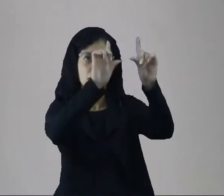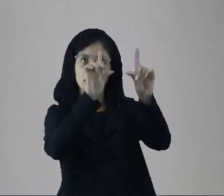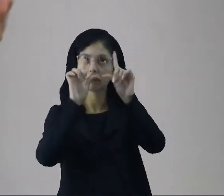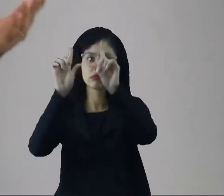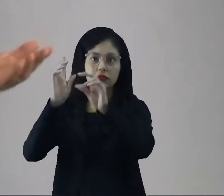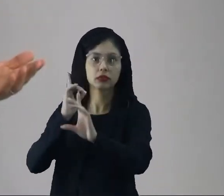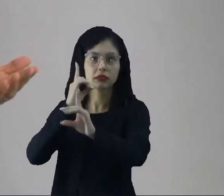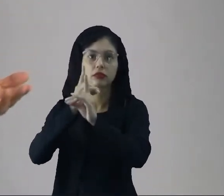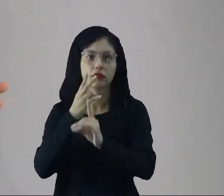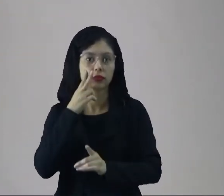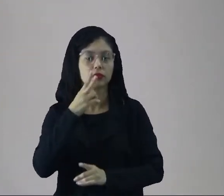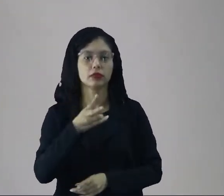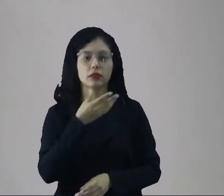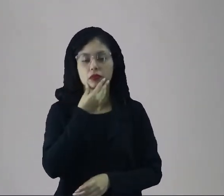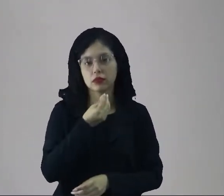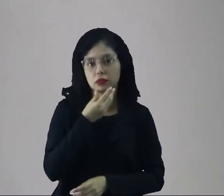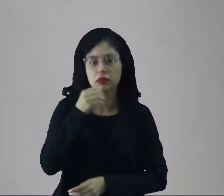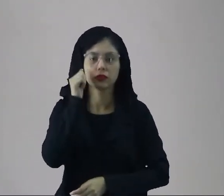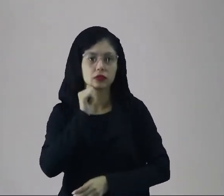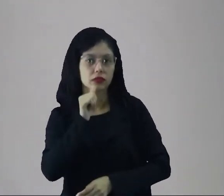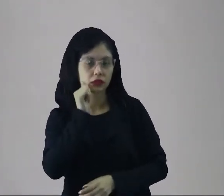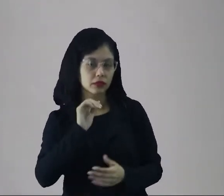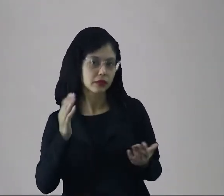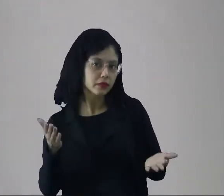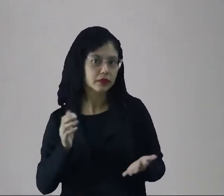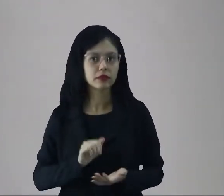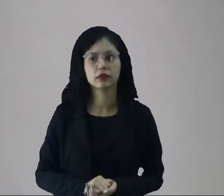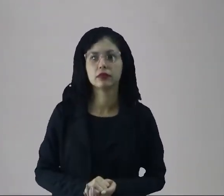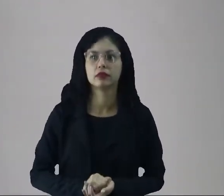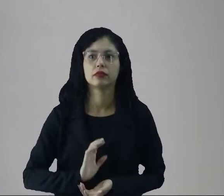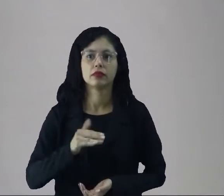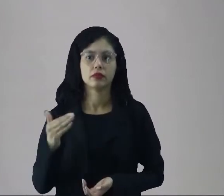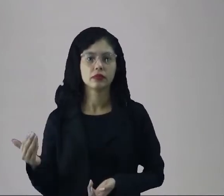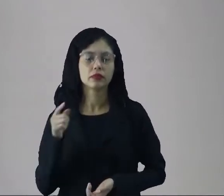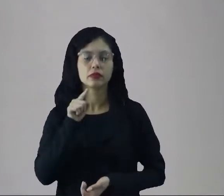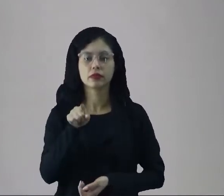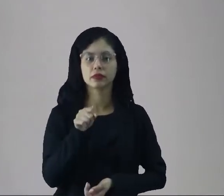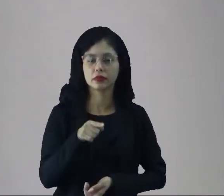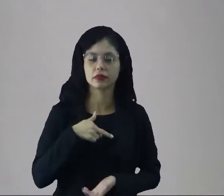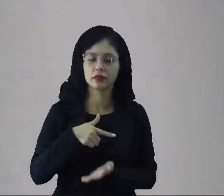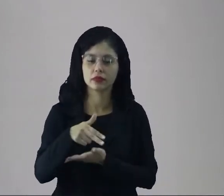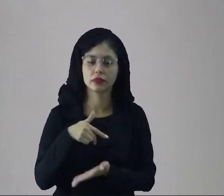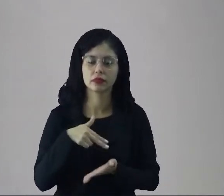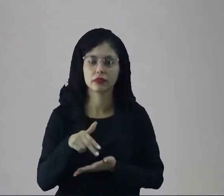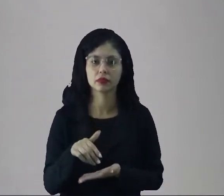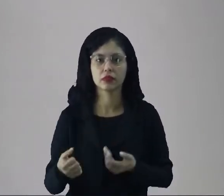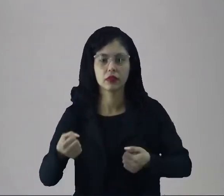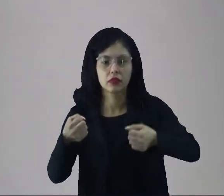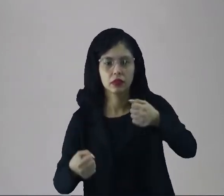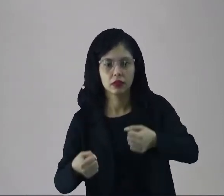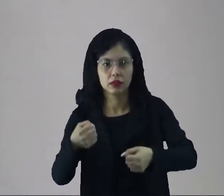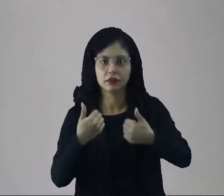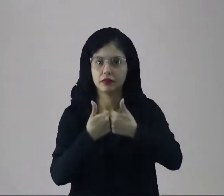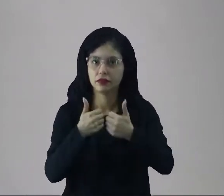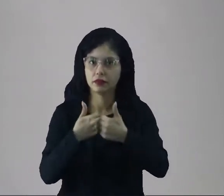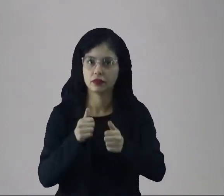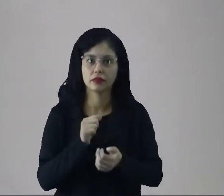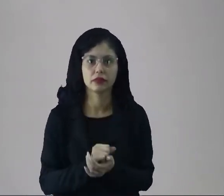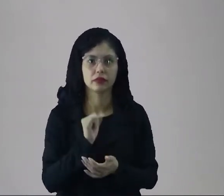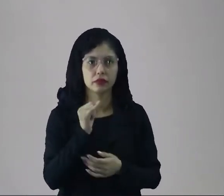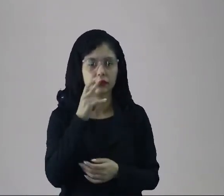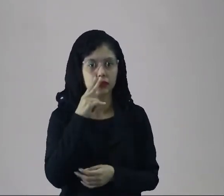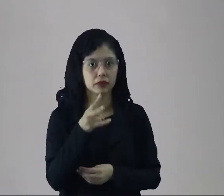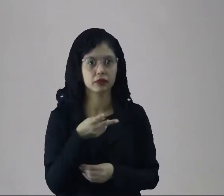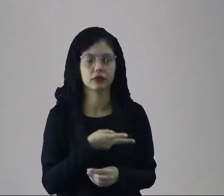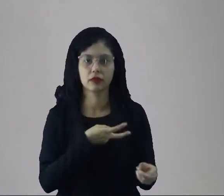que identifica se aquele banheiro é masculino ou feminino. Quando você está andando de carro ou de ônibus, se